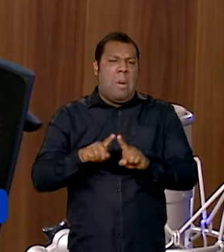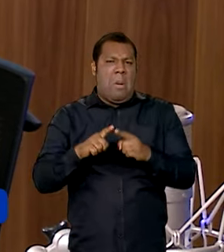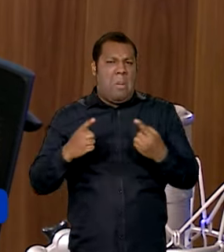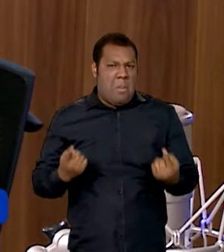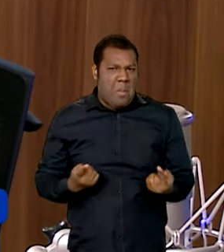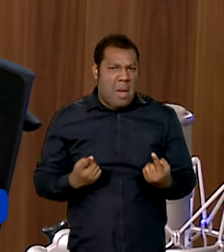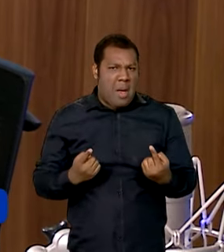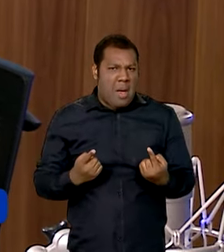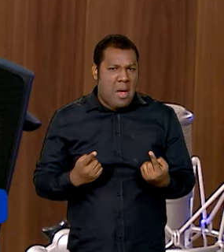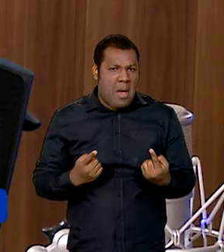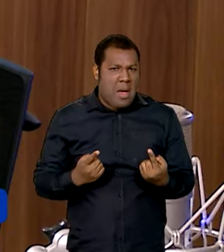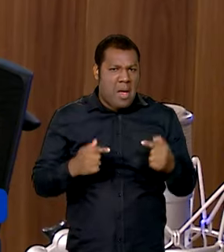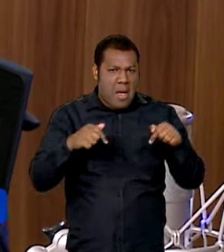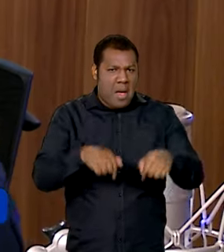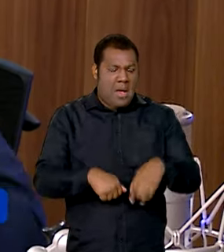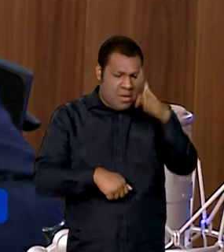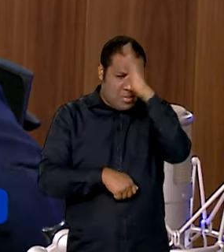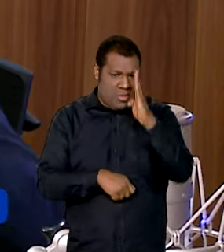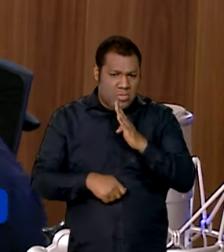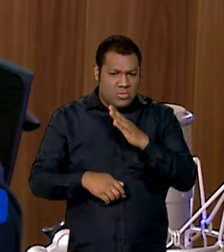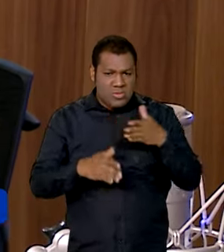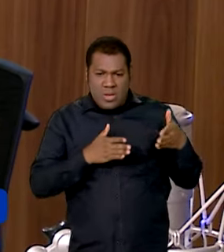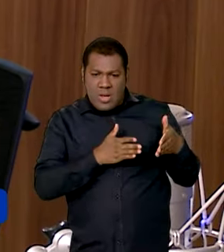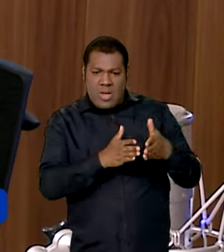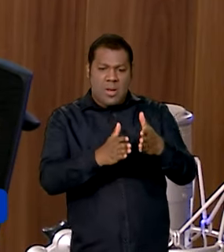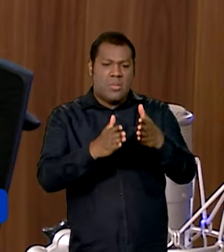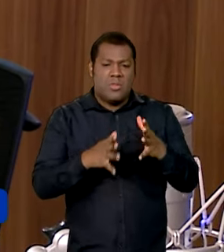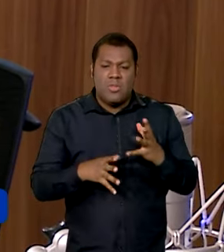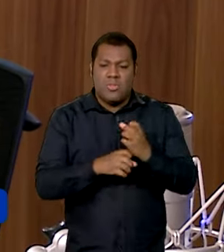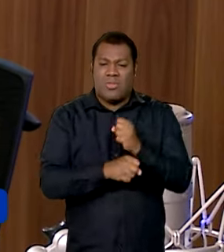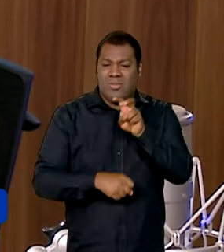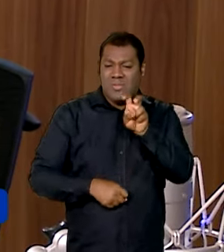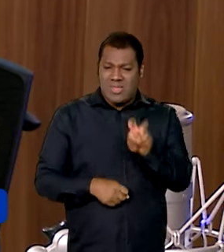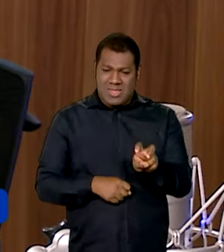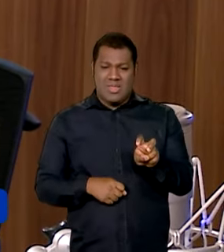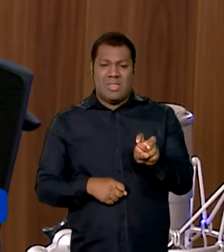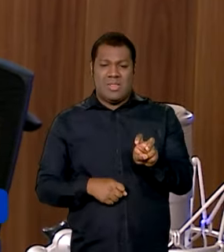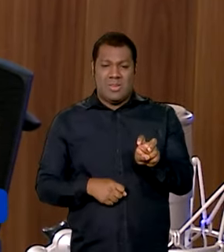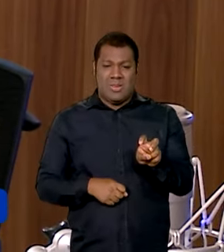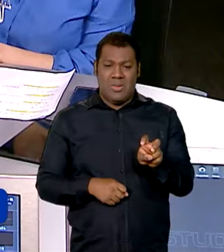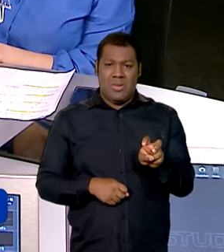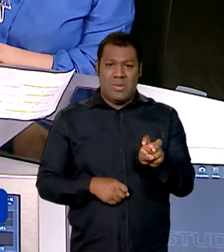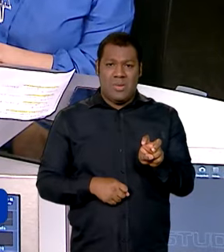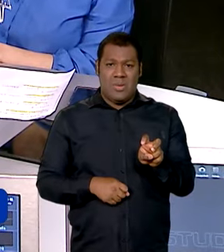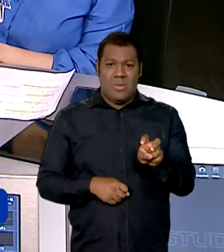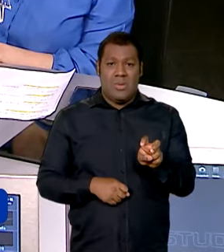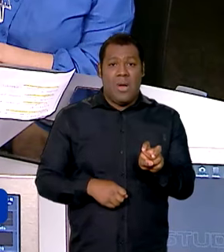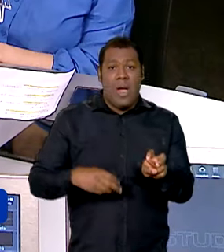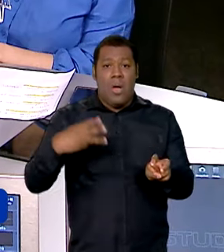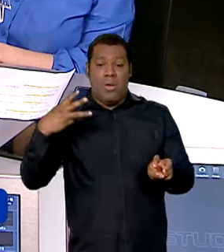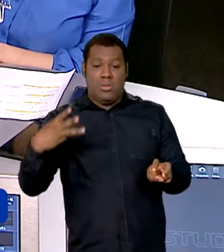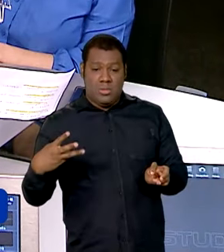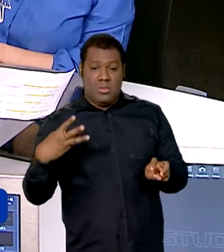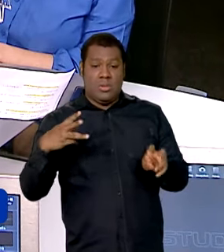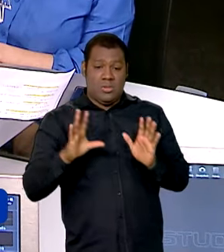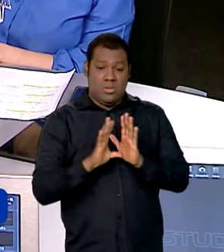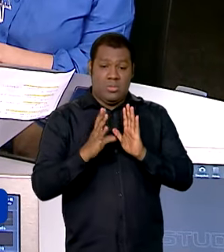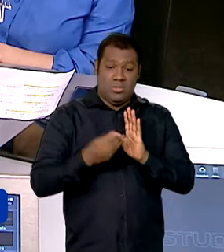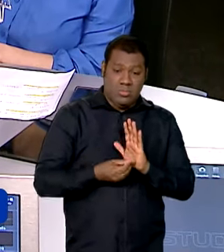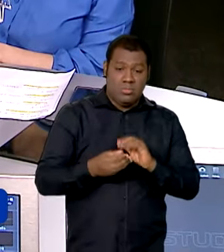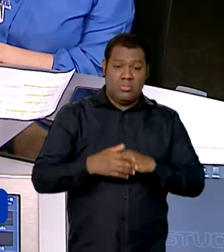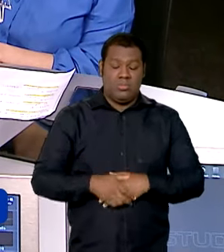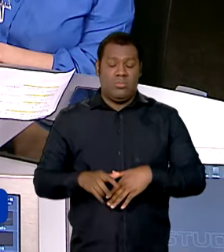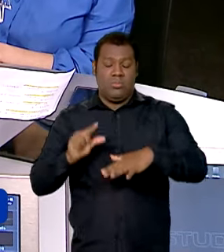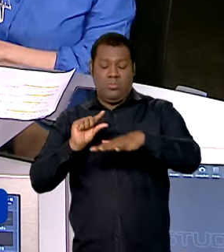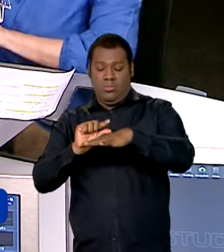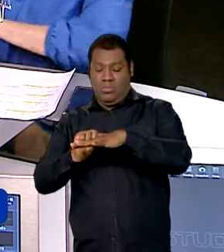cinco rotas do Brasil de integração sulamericanas três estão na Amazônia a da a das guianas que